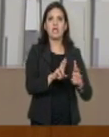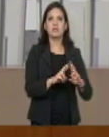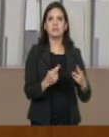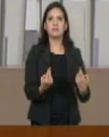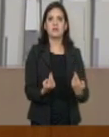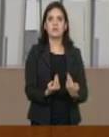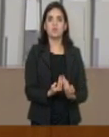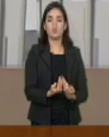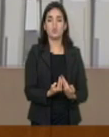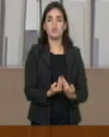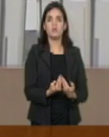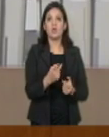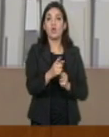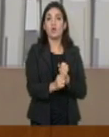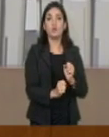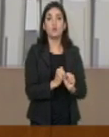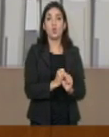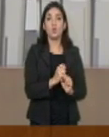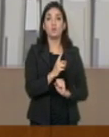10 sessões por ano.